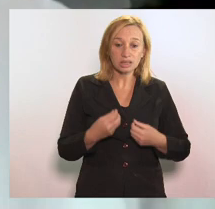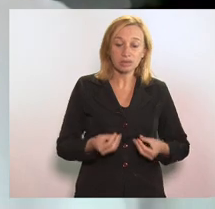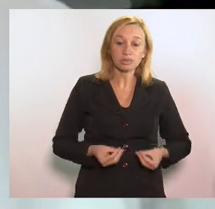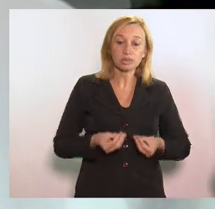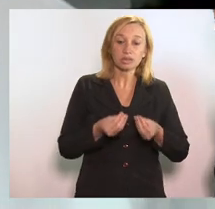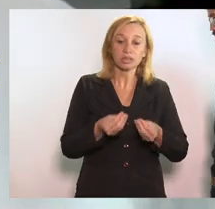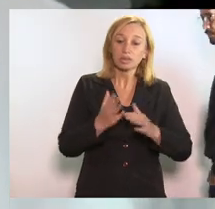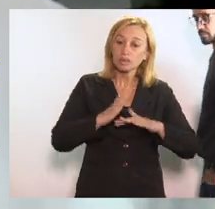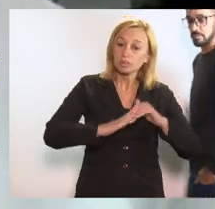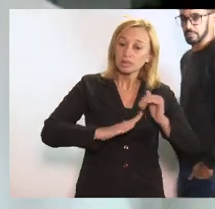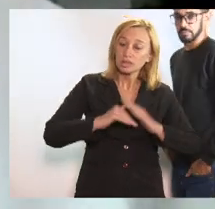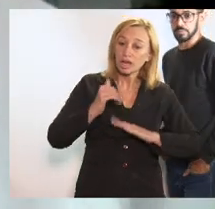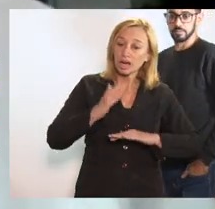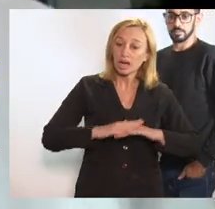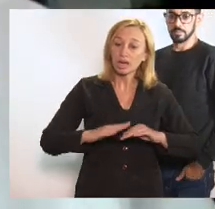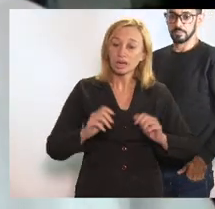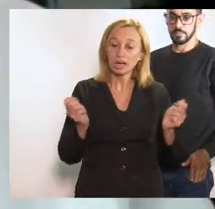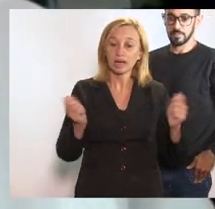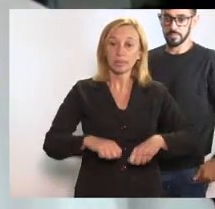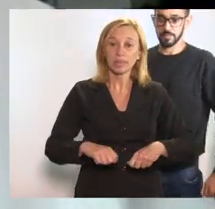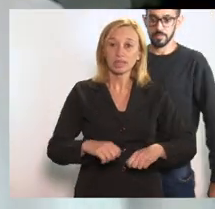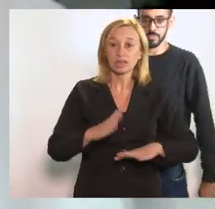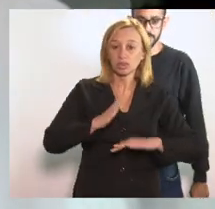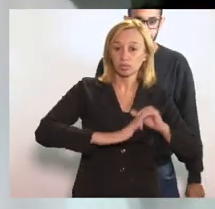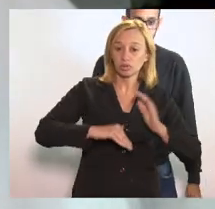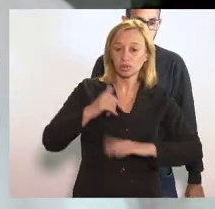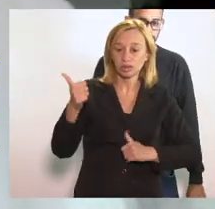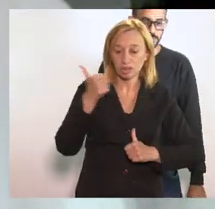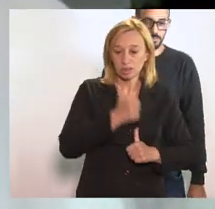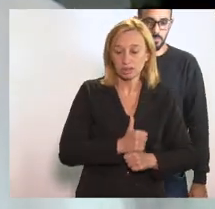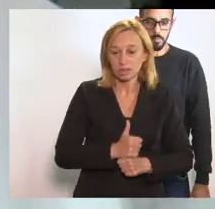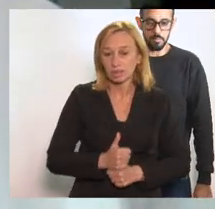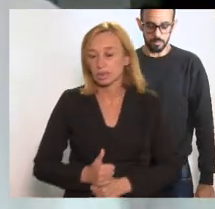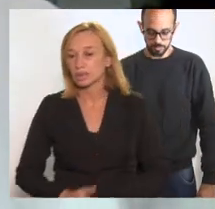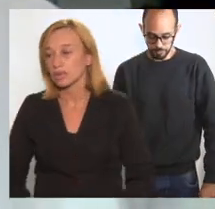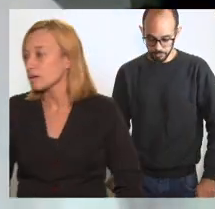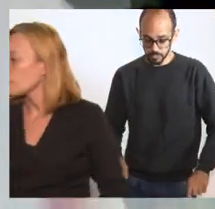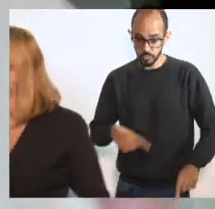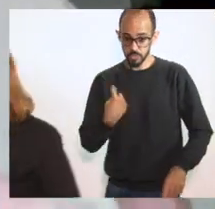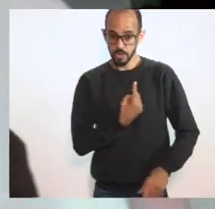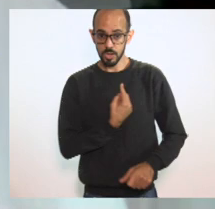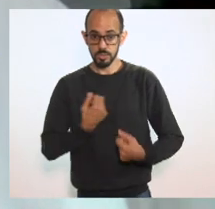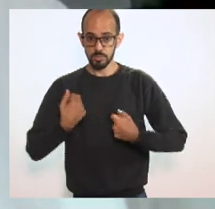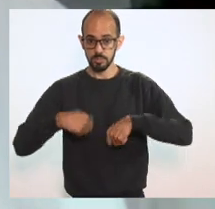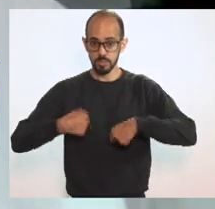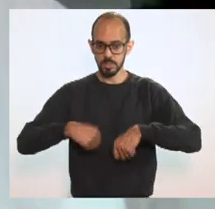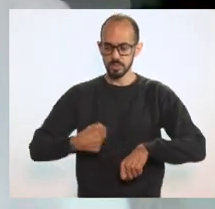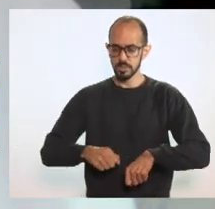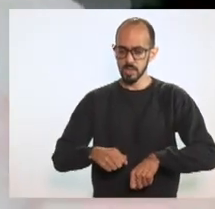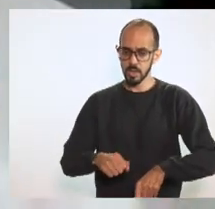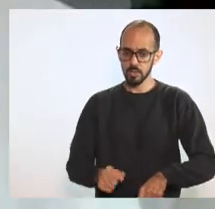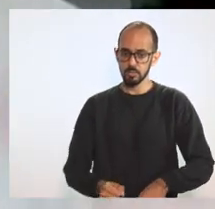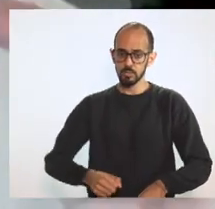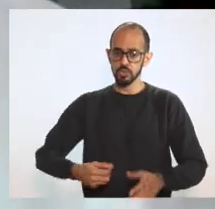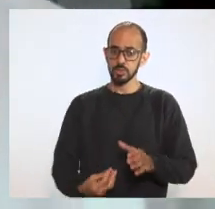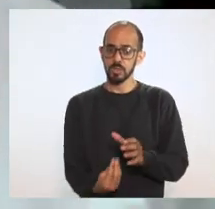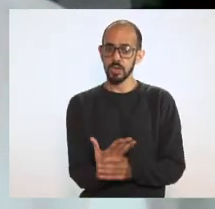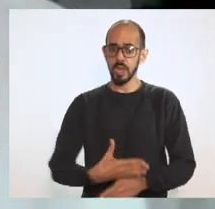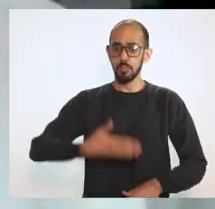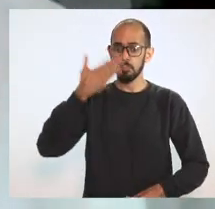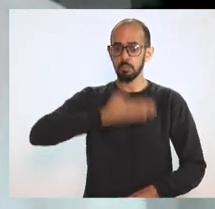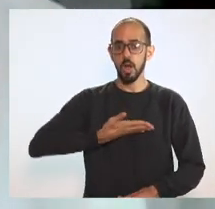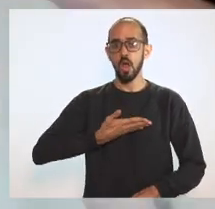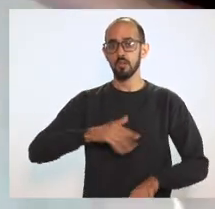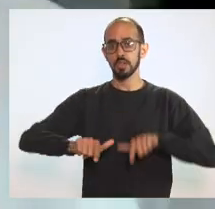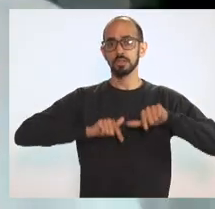profissionais. Nós temos que capacitá-los. Nós precisamos cada vez mais produzir evidências desse trabalho